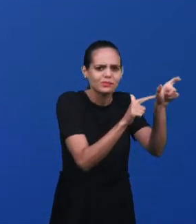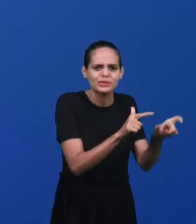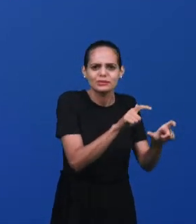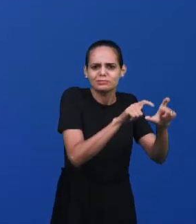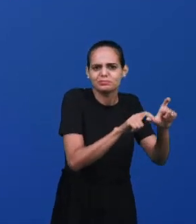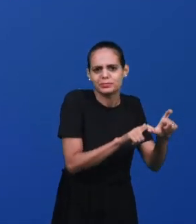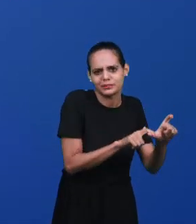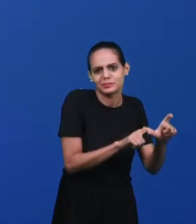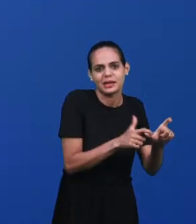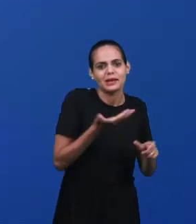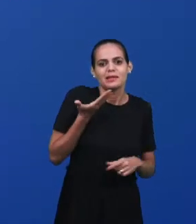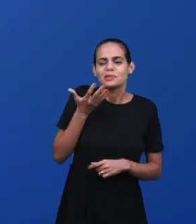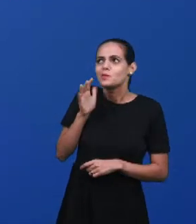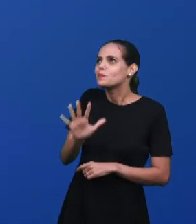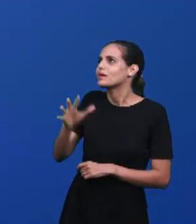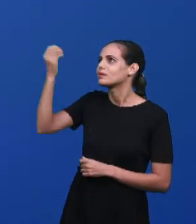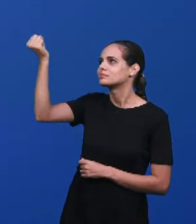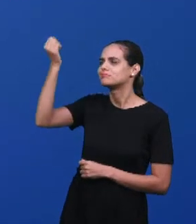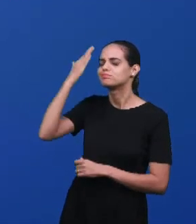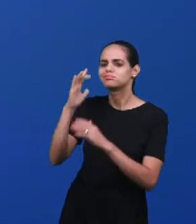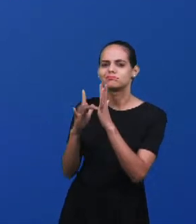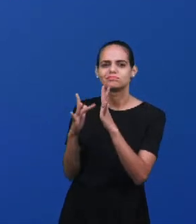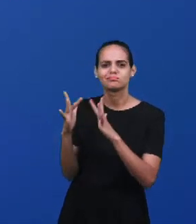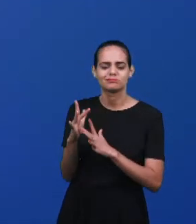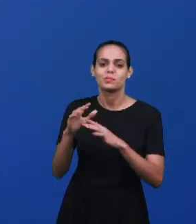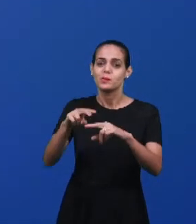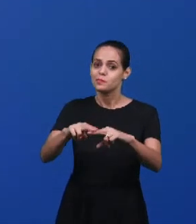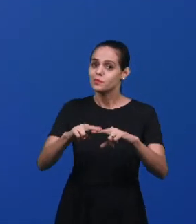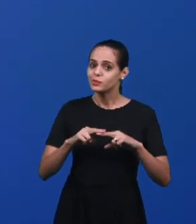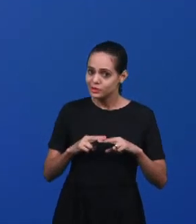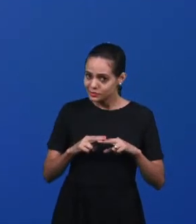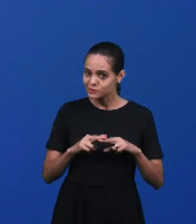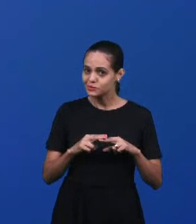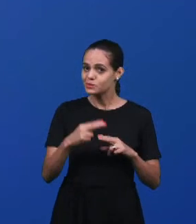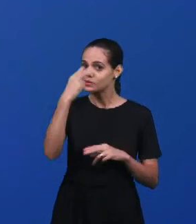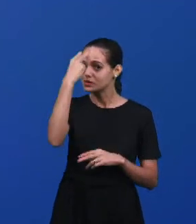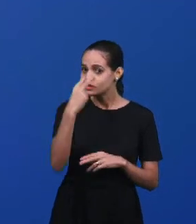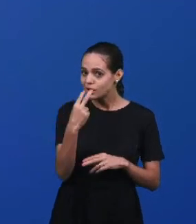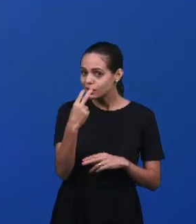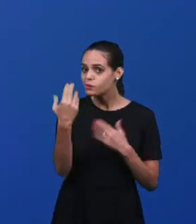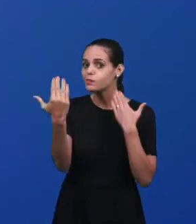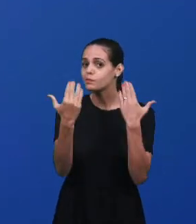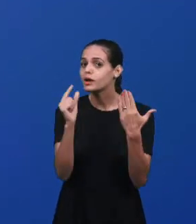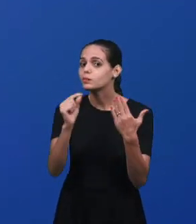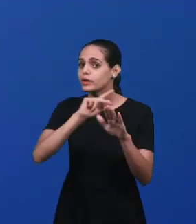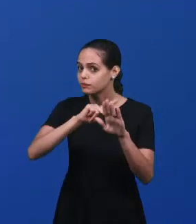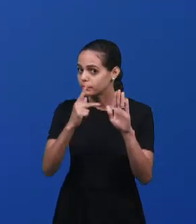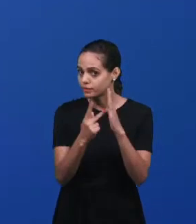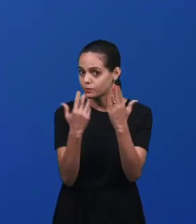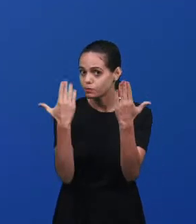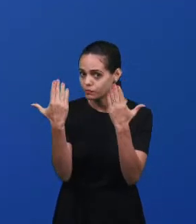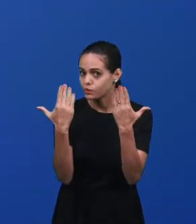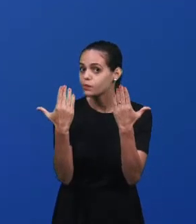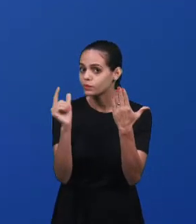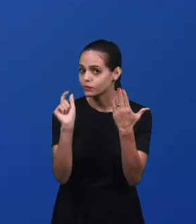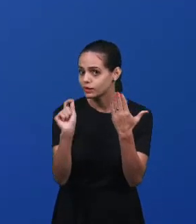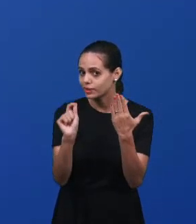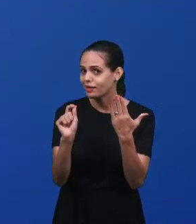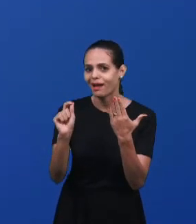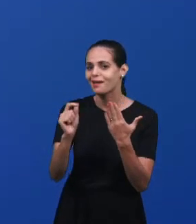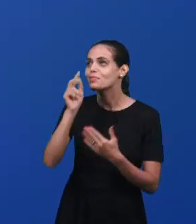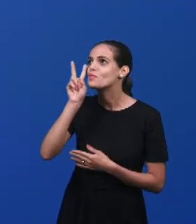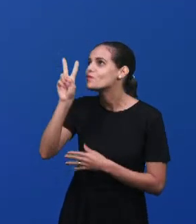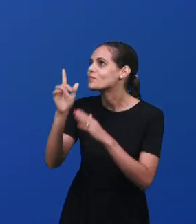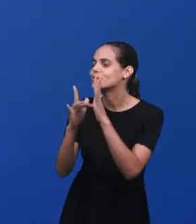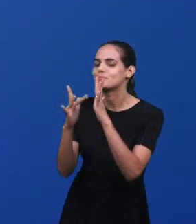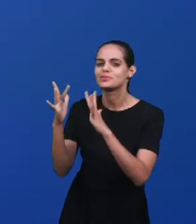da eternidade. E por isso ele é cego. É cego porque ele não enxerga a luz que é Jesus. Mas, como diz